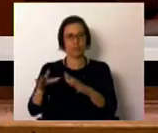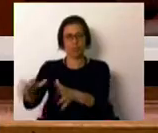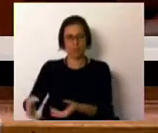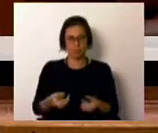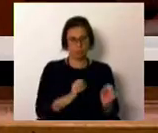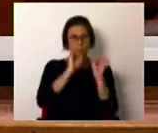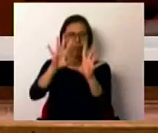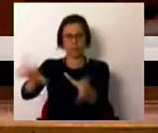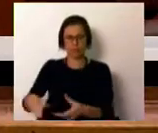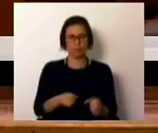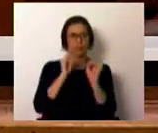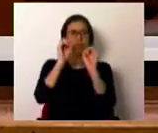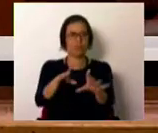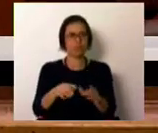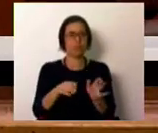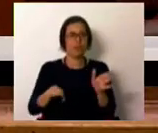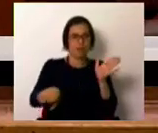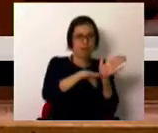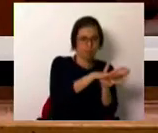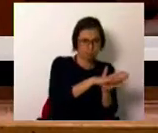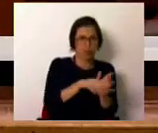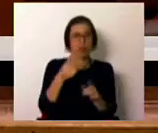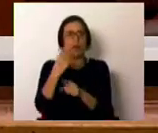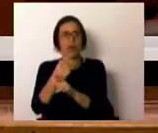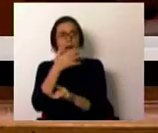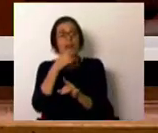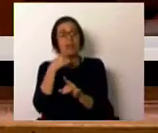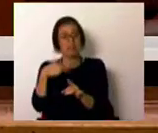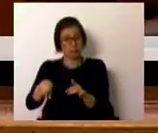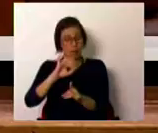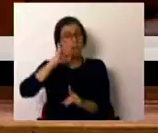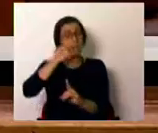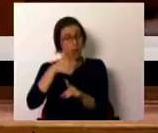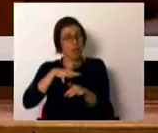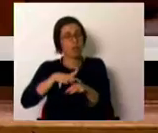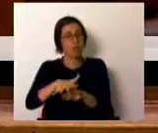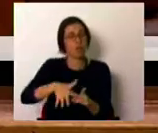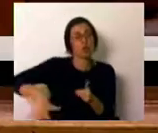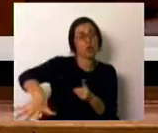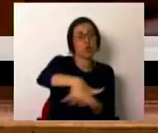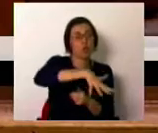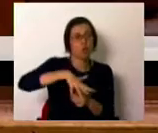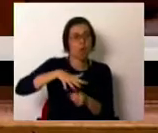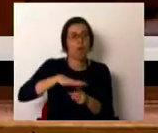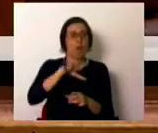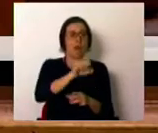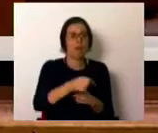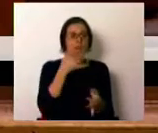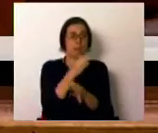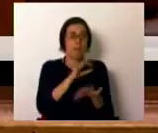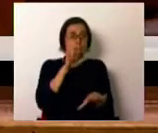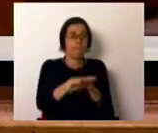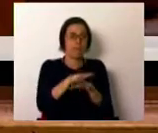extraídas do canal e também da barra, quando asseguram que terá impacto numa zona onde se captura